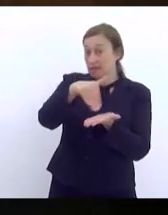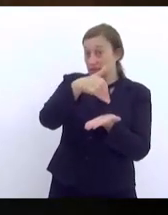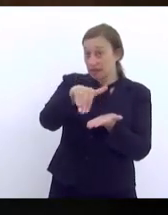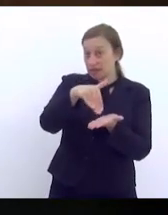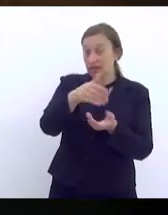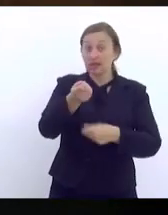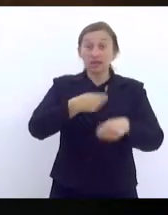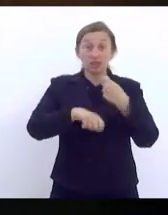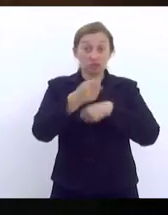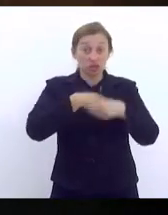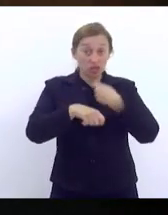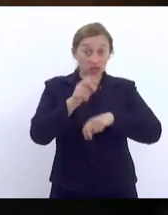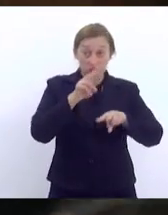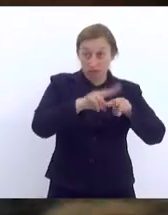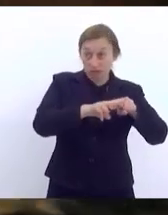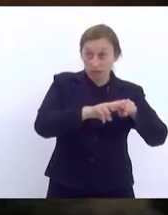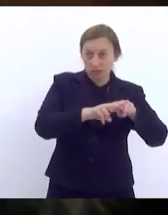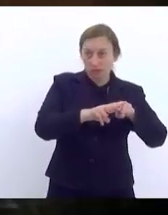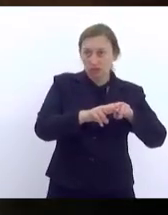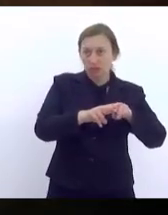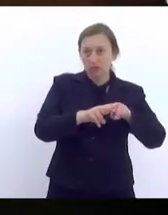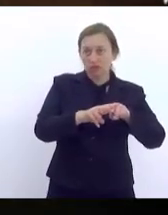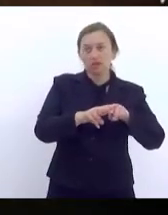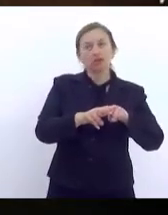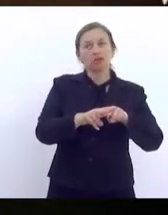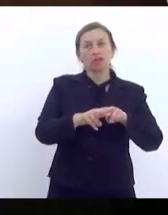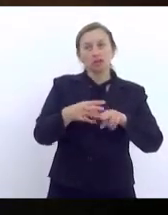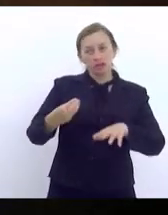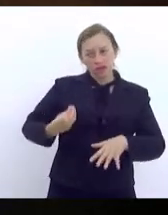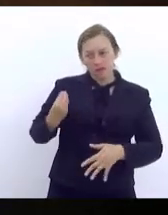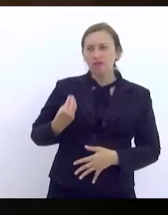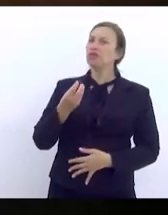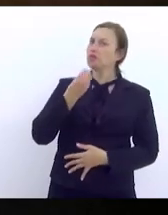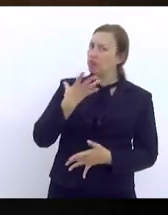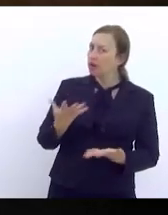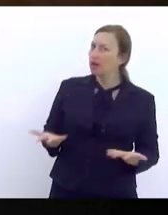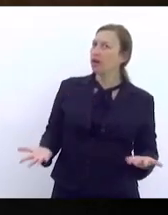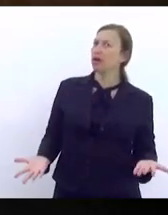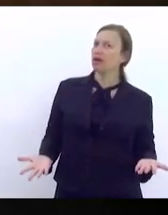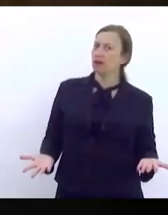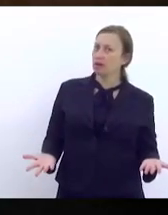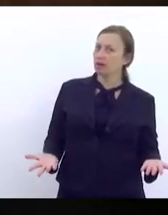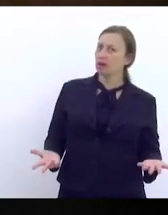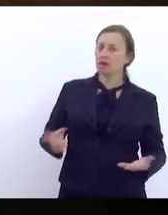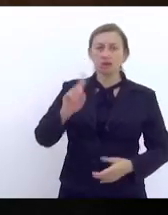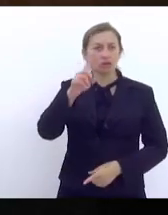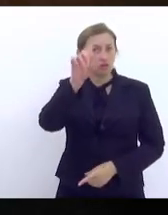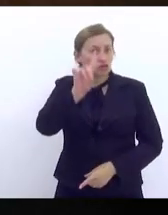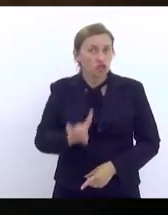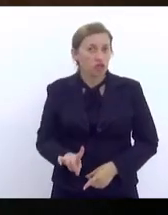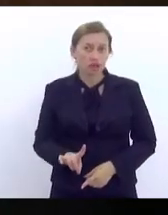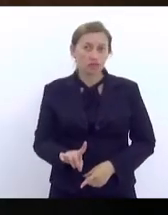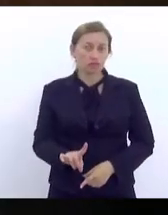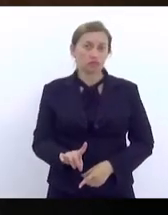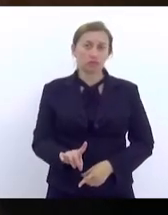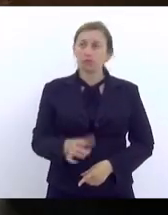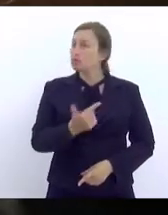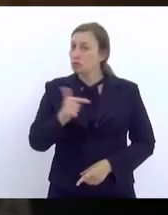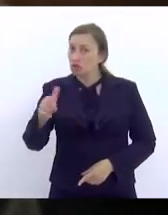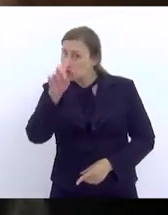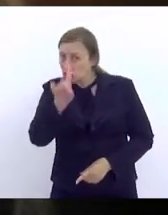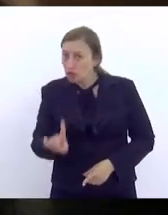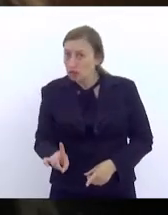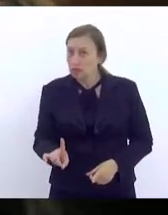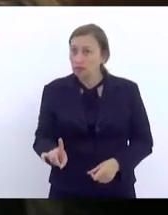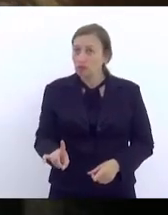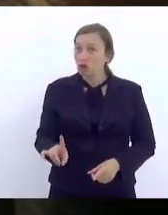Penitenciária tá tendo mordomia mordomia que ele não tem direito mordomia que não tem